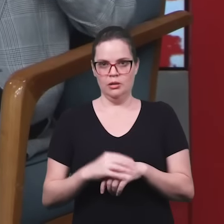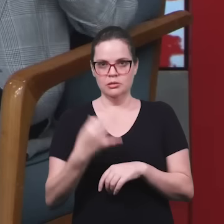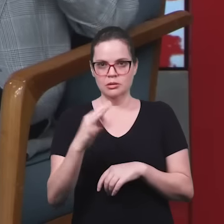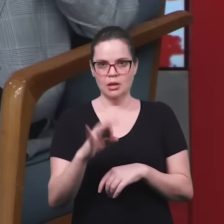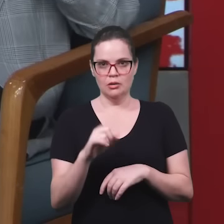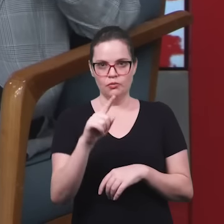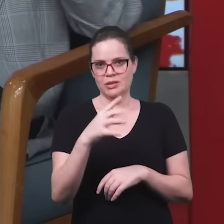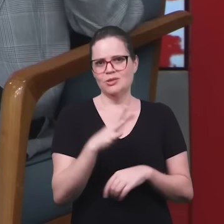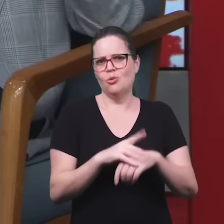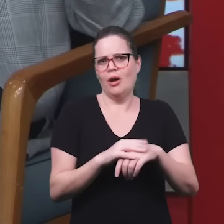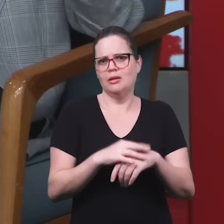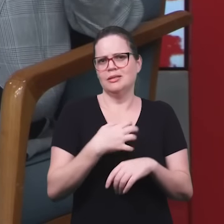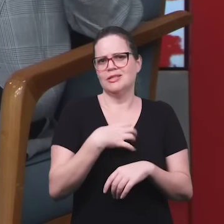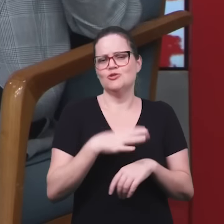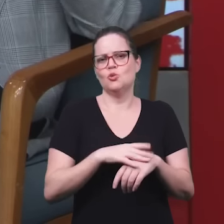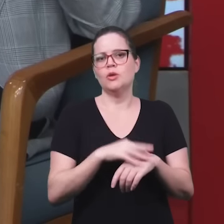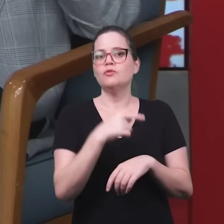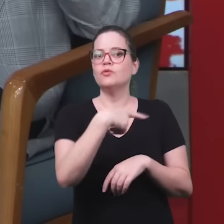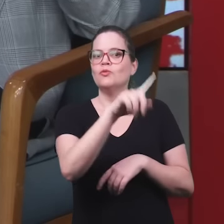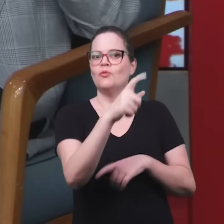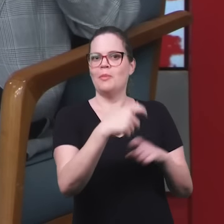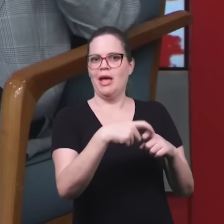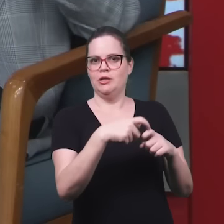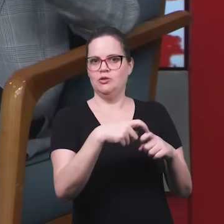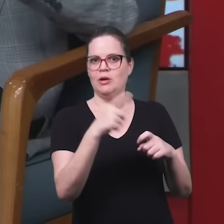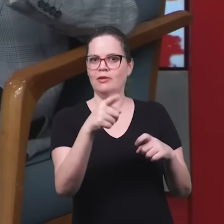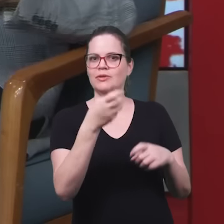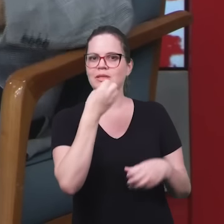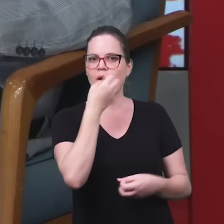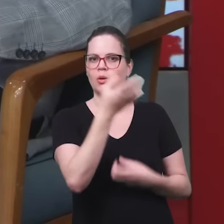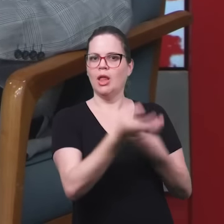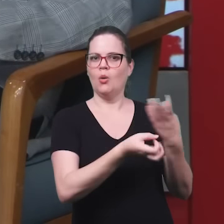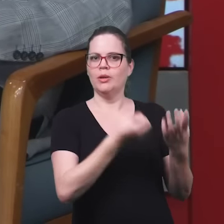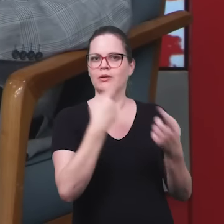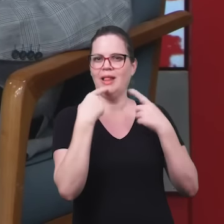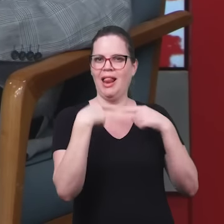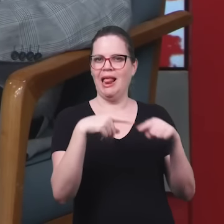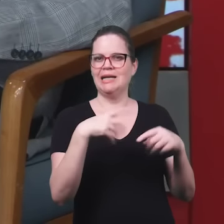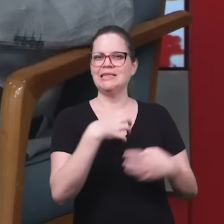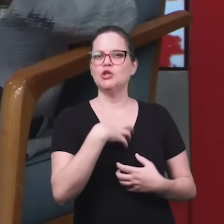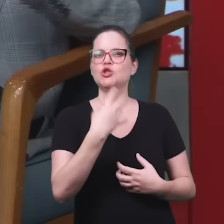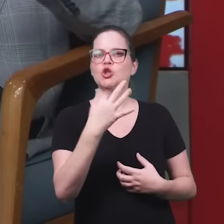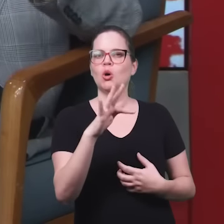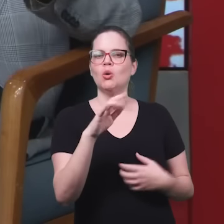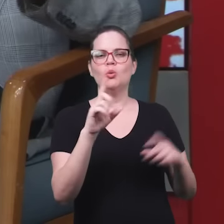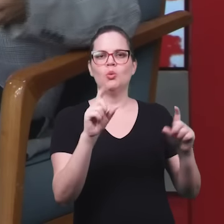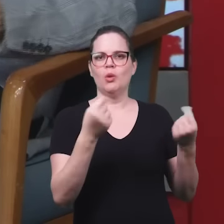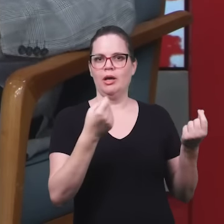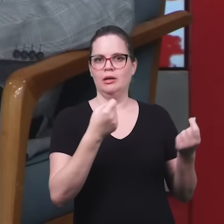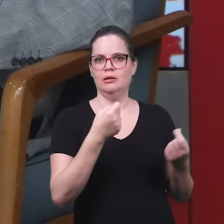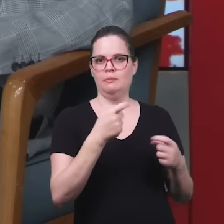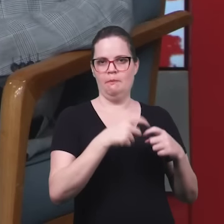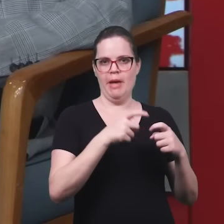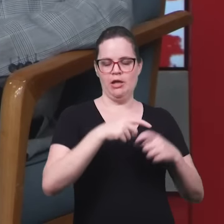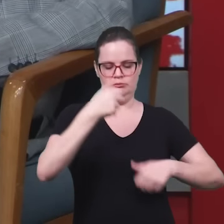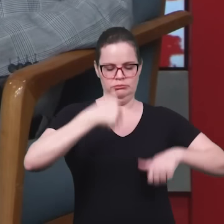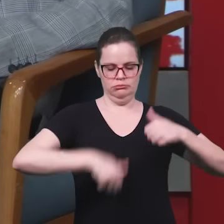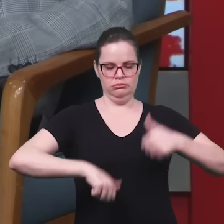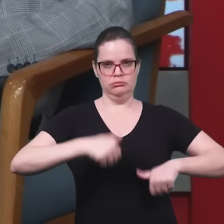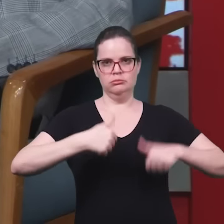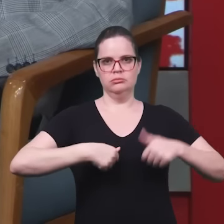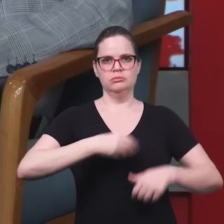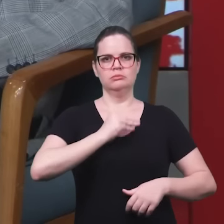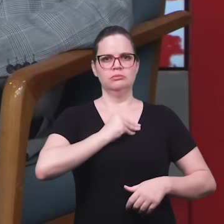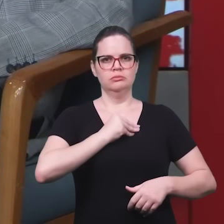médico, você vai apresentar as suas queixas, o médico vai te examinar. Há